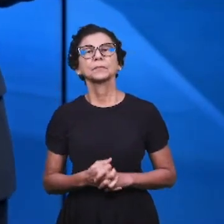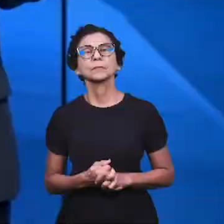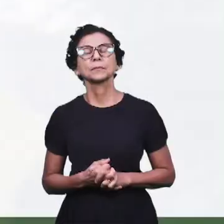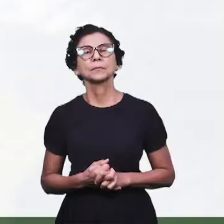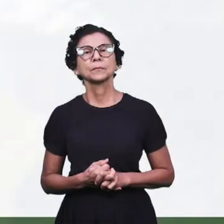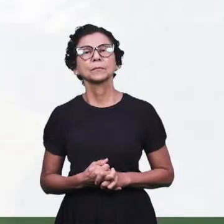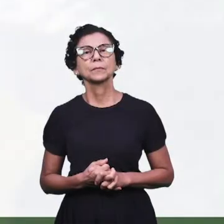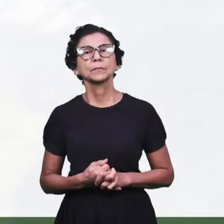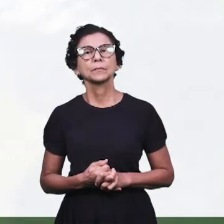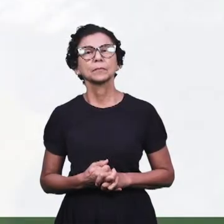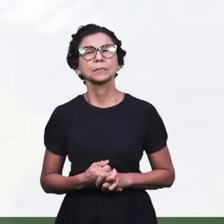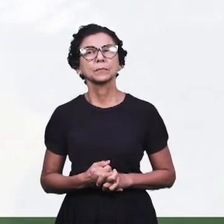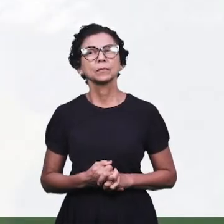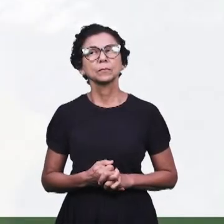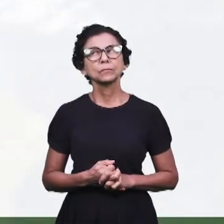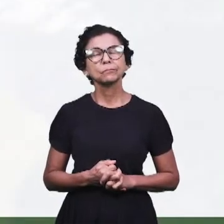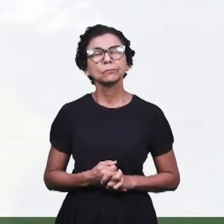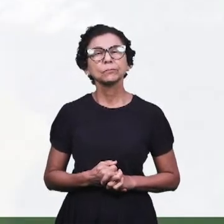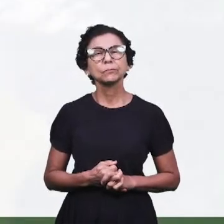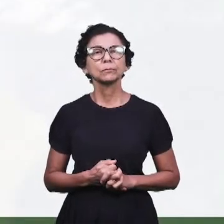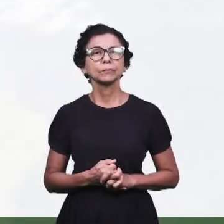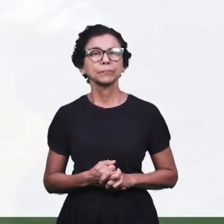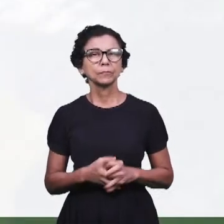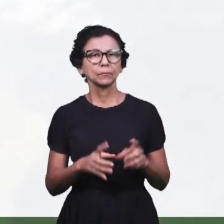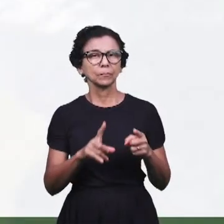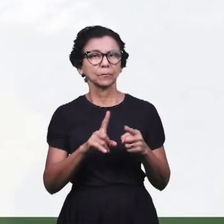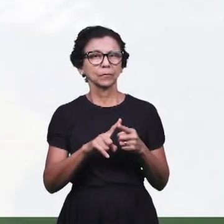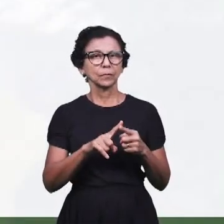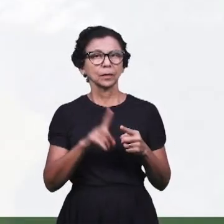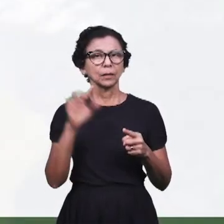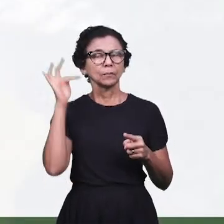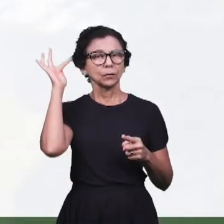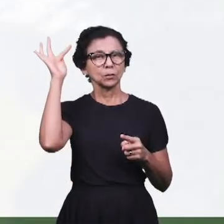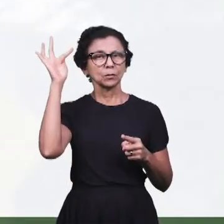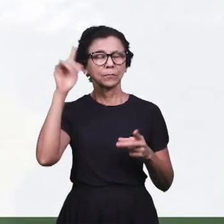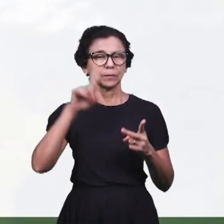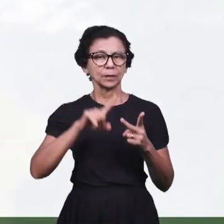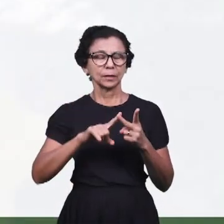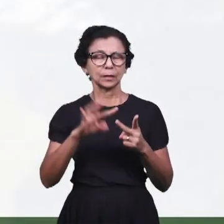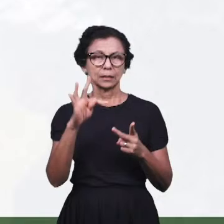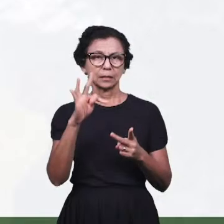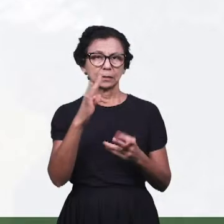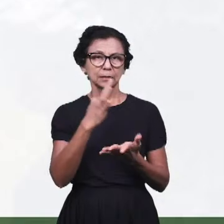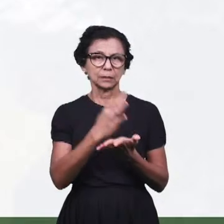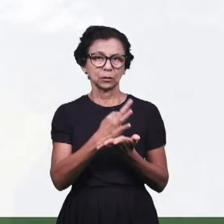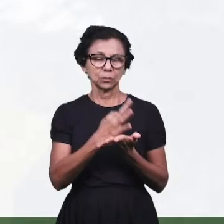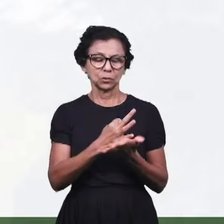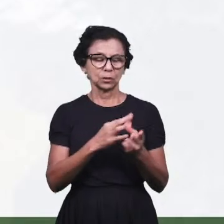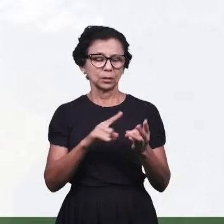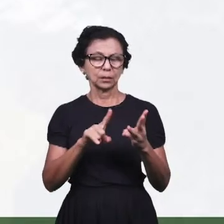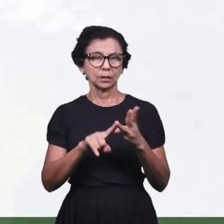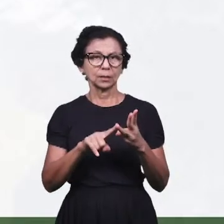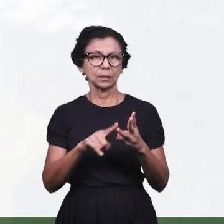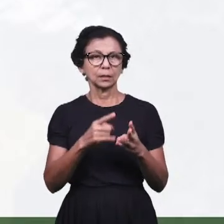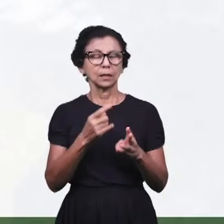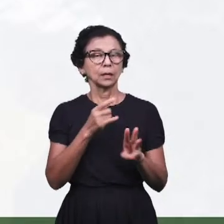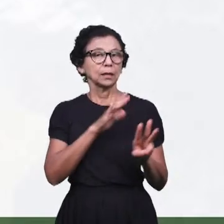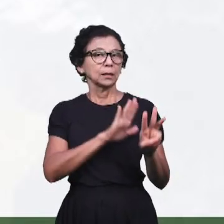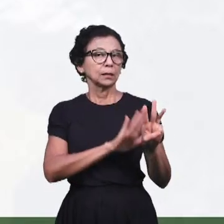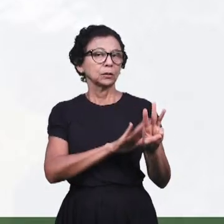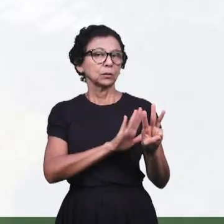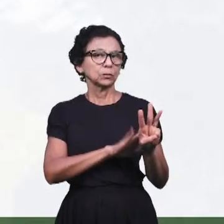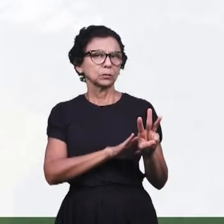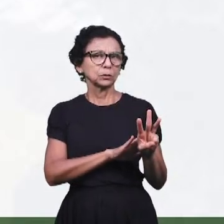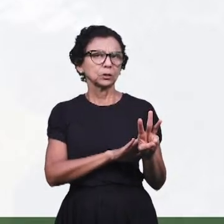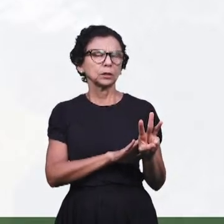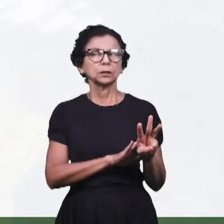é a seguinte: classifique a filosofia, a teologia e a ideologia quanto à